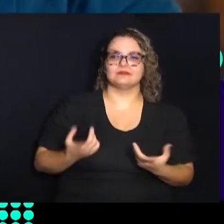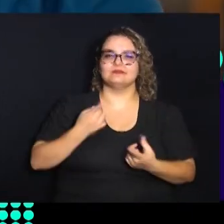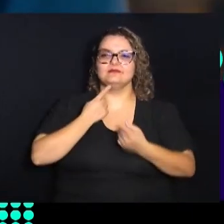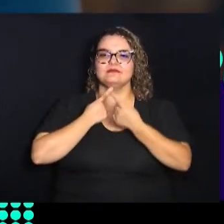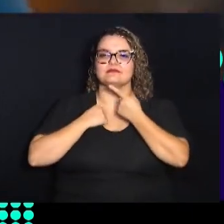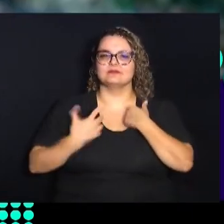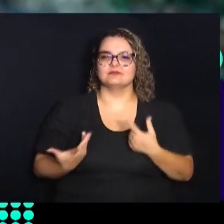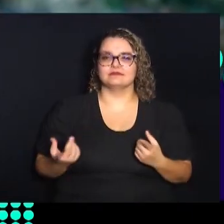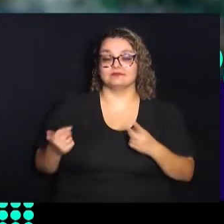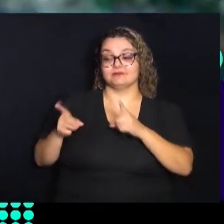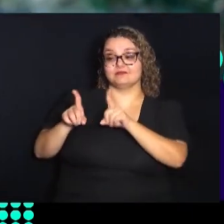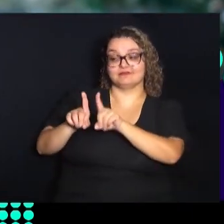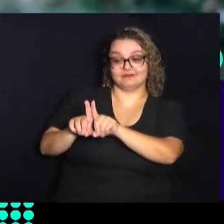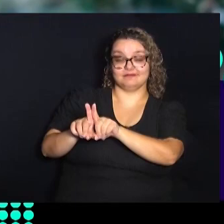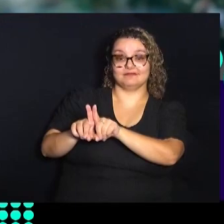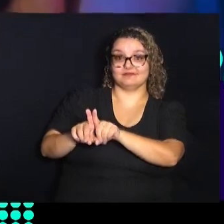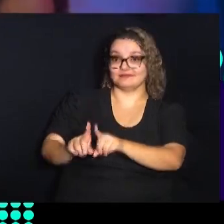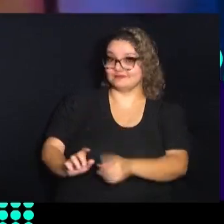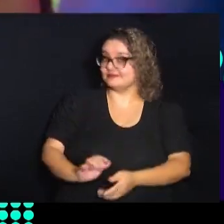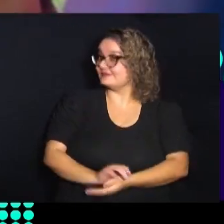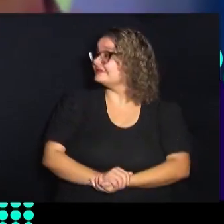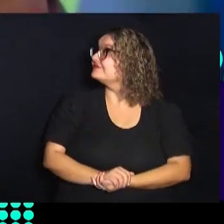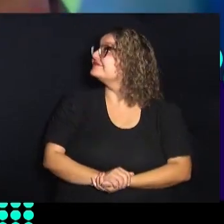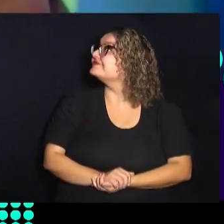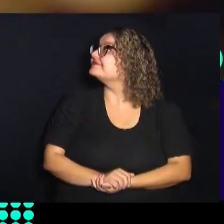desejo é da gente ficar junto.